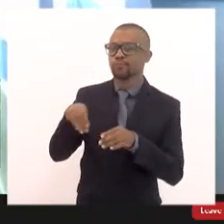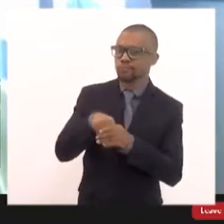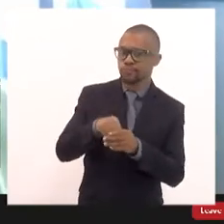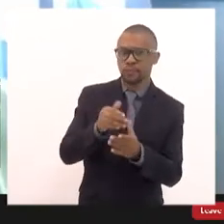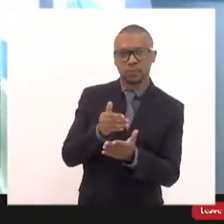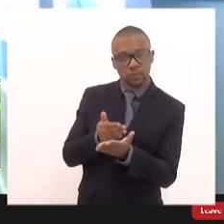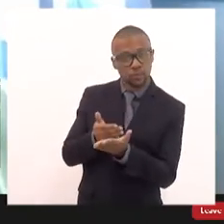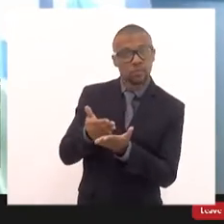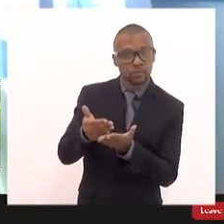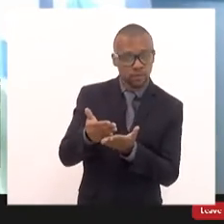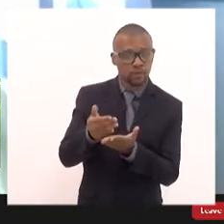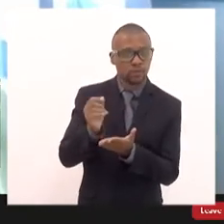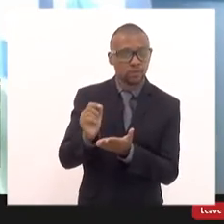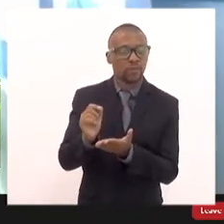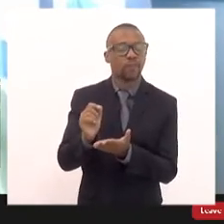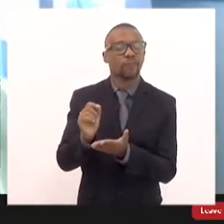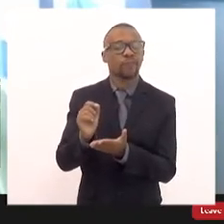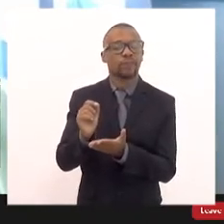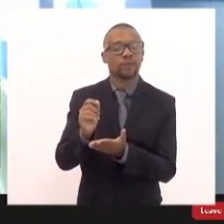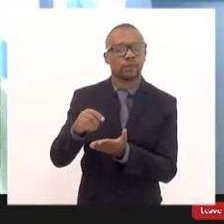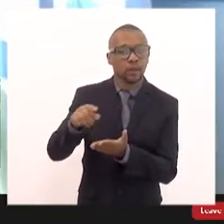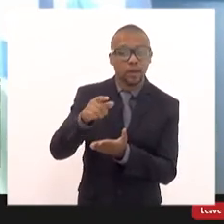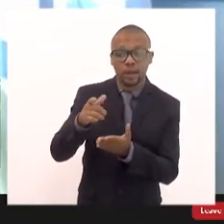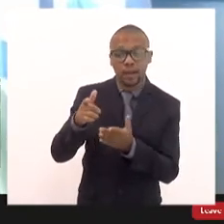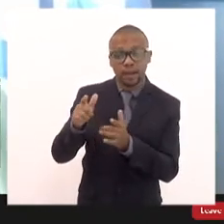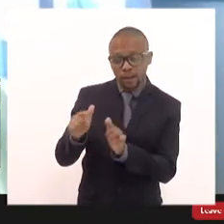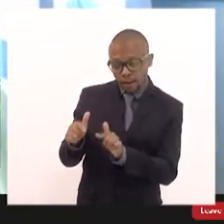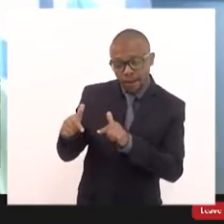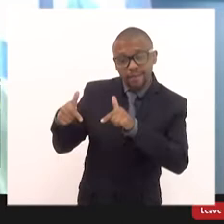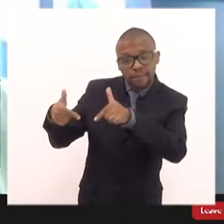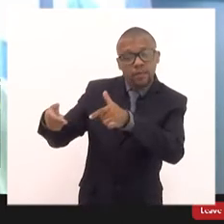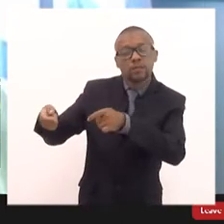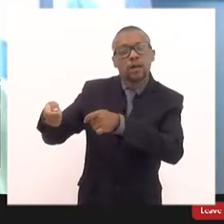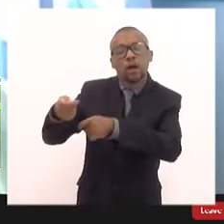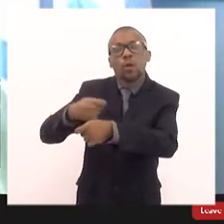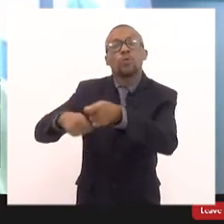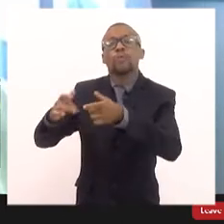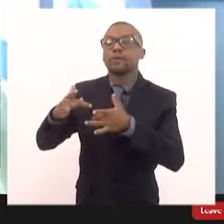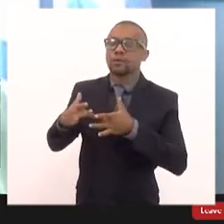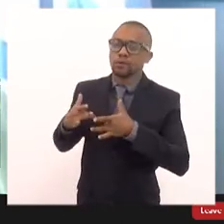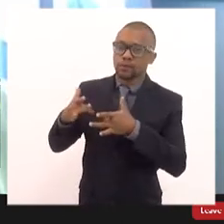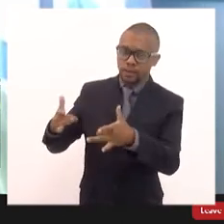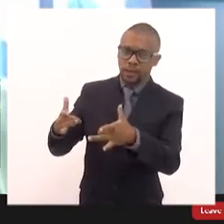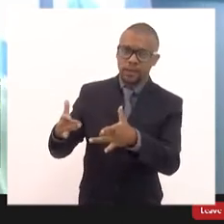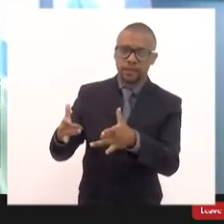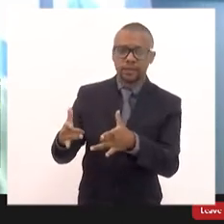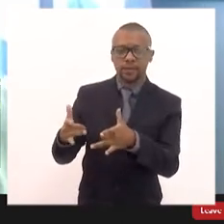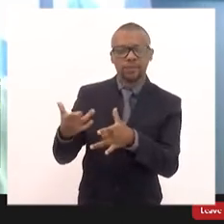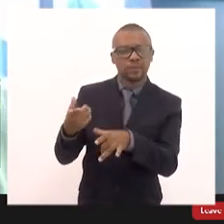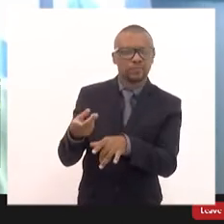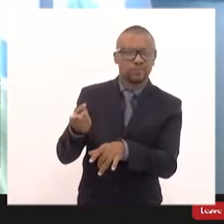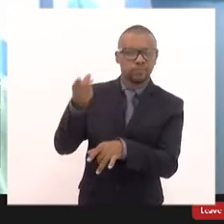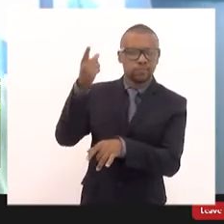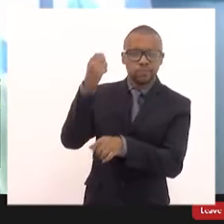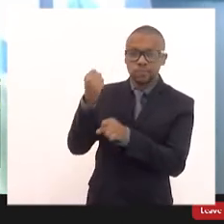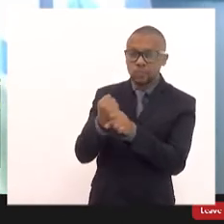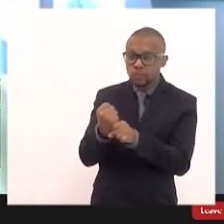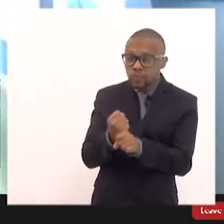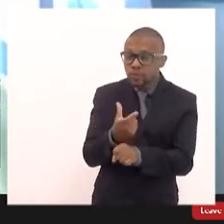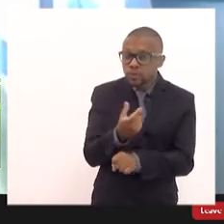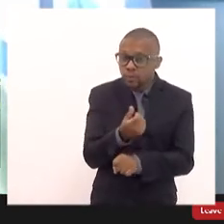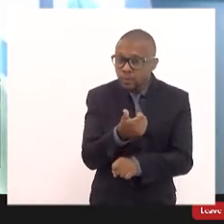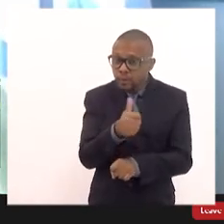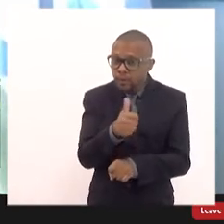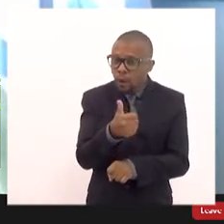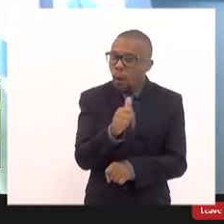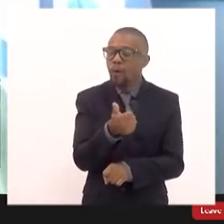início, da Frente de Economia Solidária, desde o tempo da nossa Inês Pandeló, e